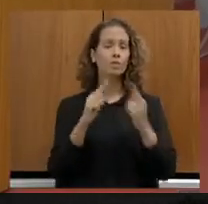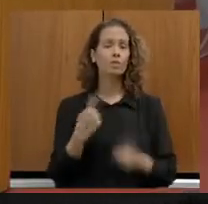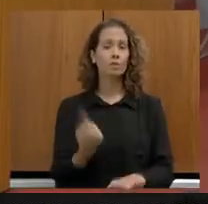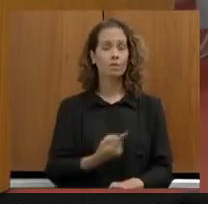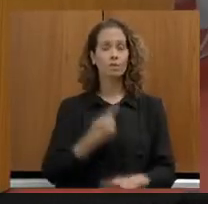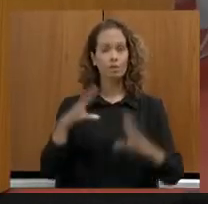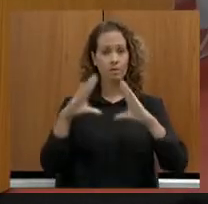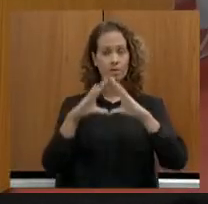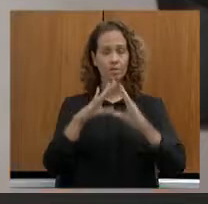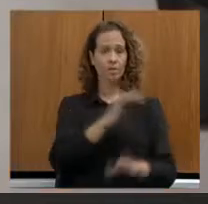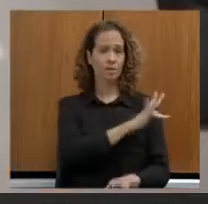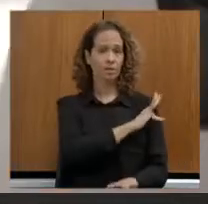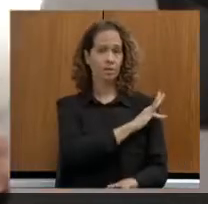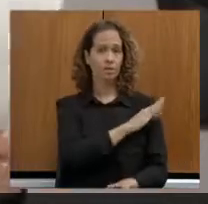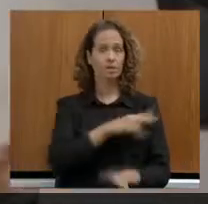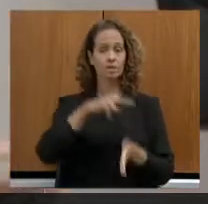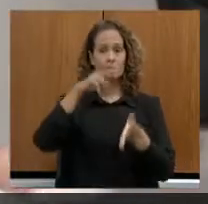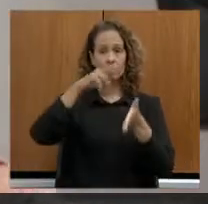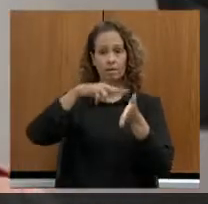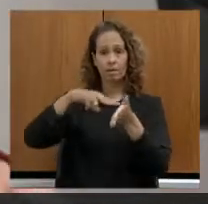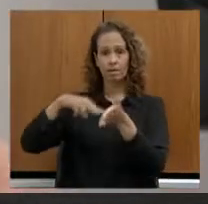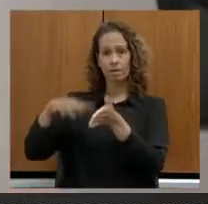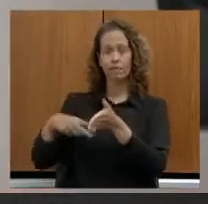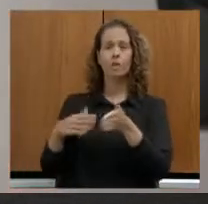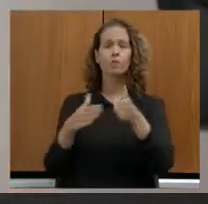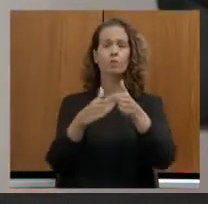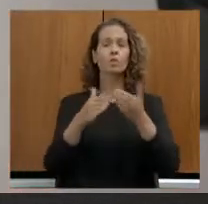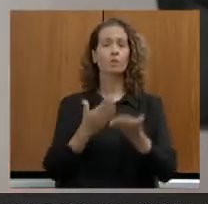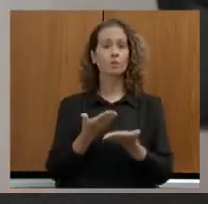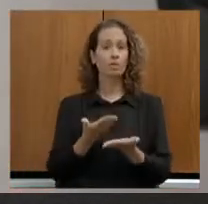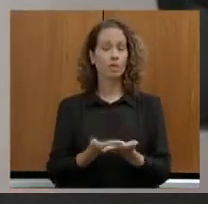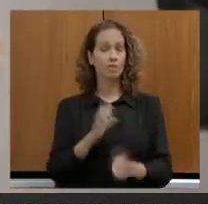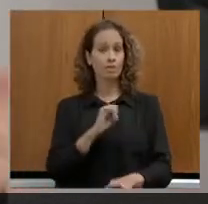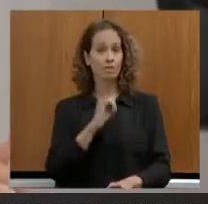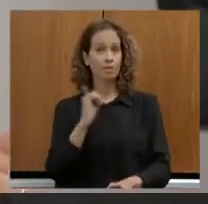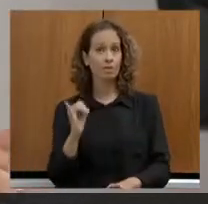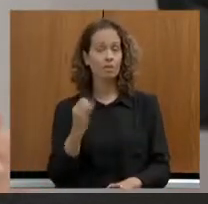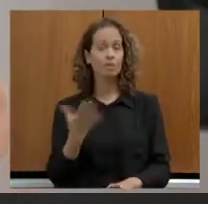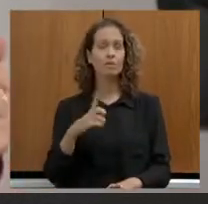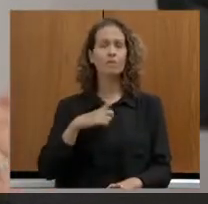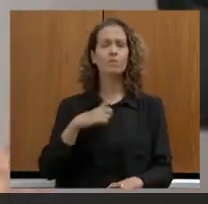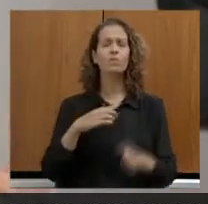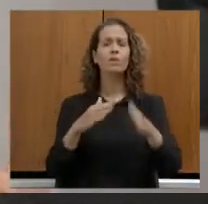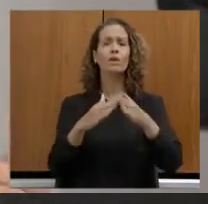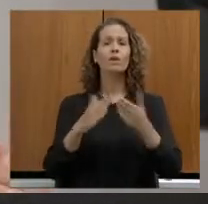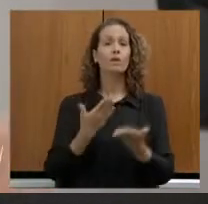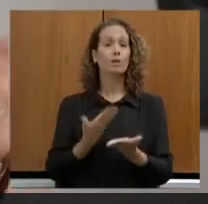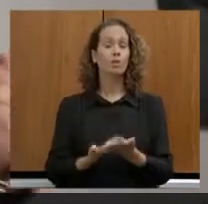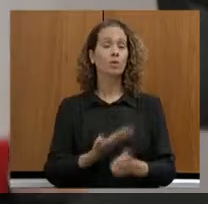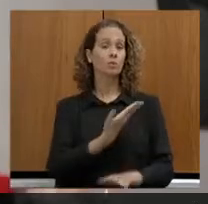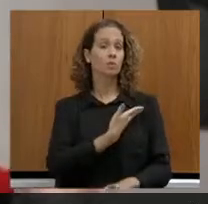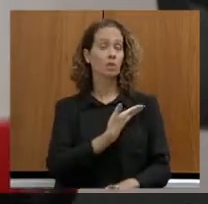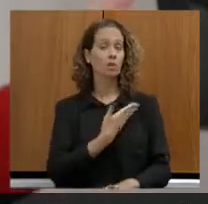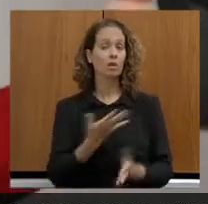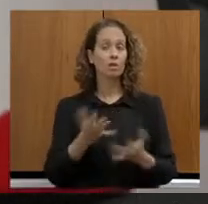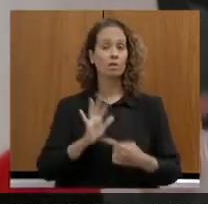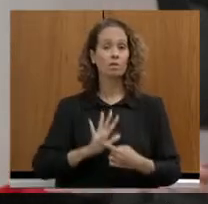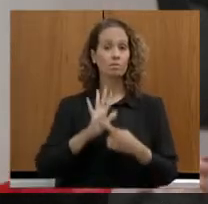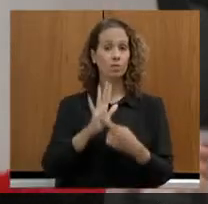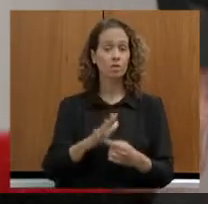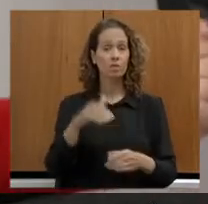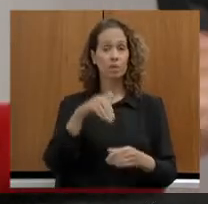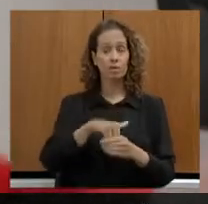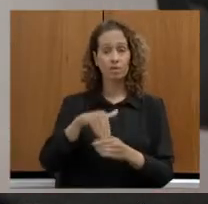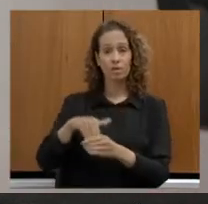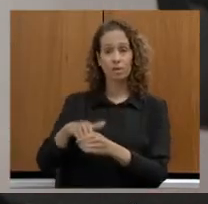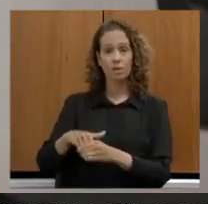Assembleia fiscaliza eu farei a leitura de todos os requerimentos se porventura tiver algum requerimento que algum colega que era destacar para